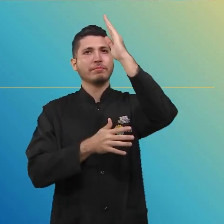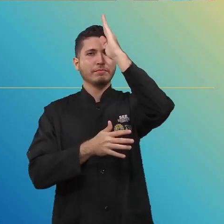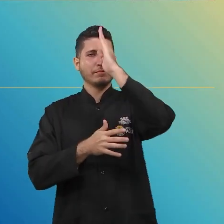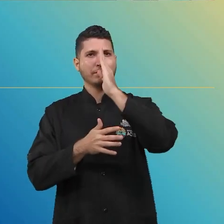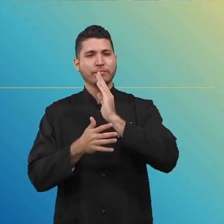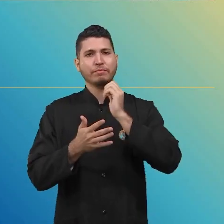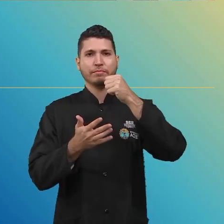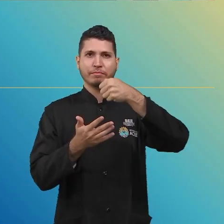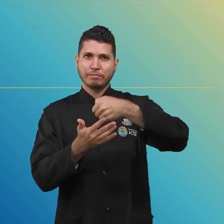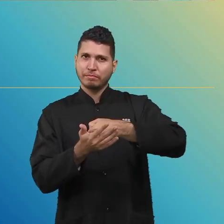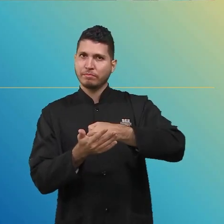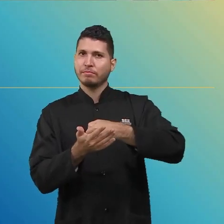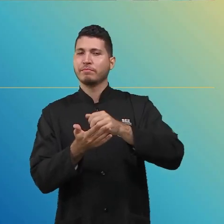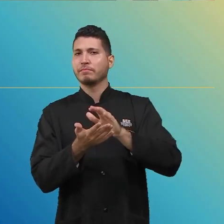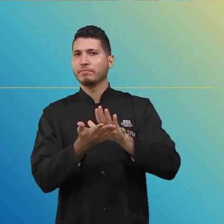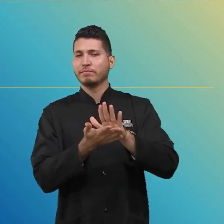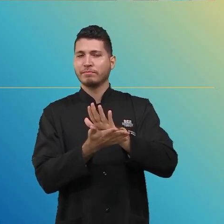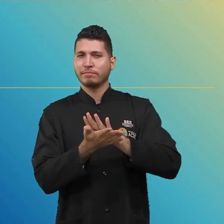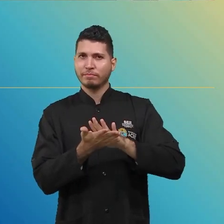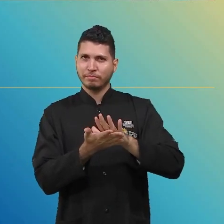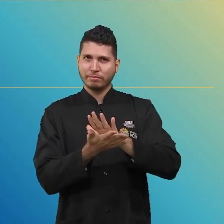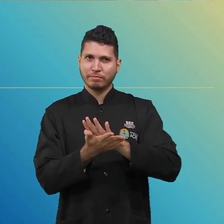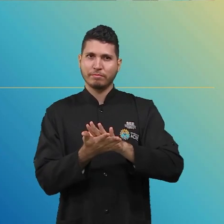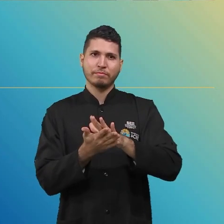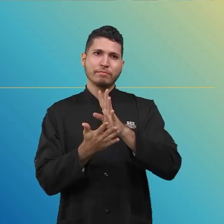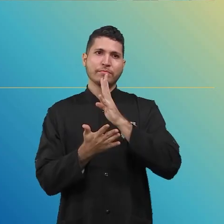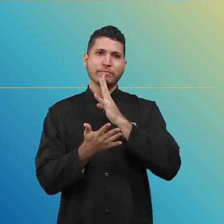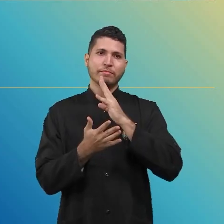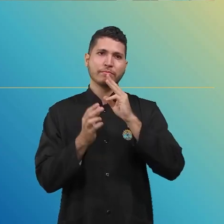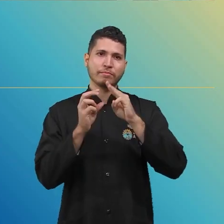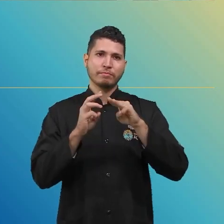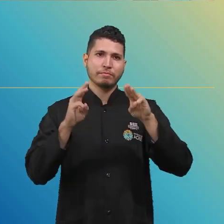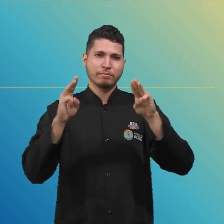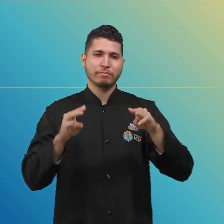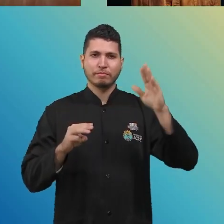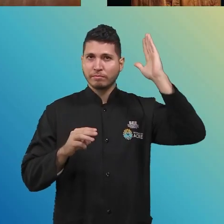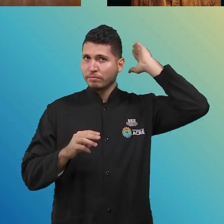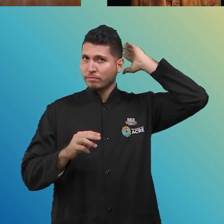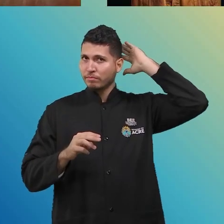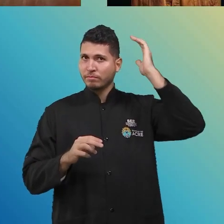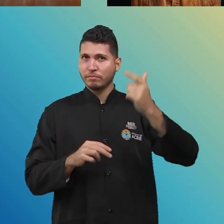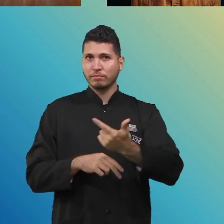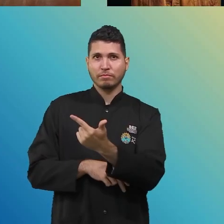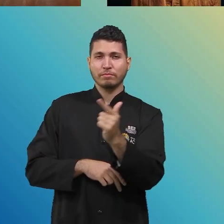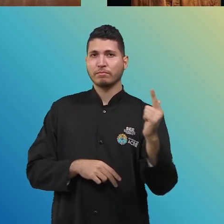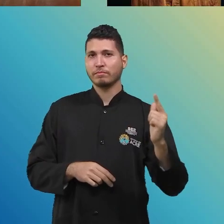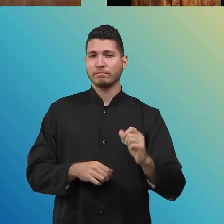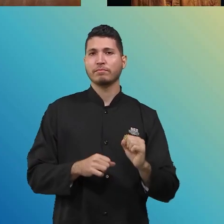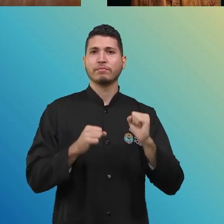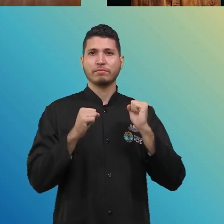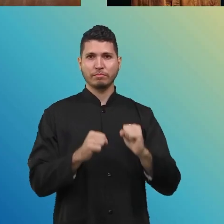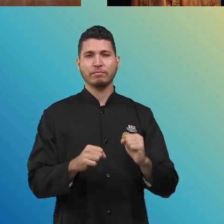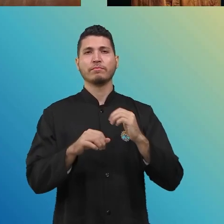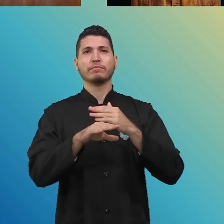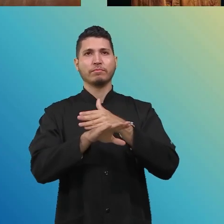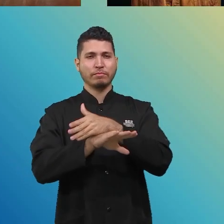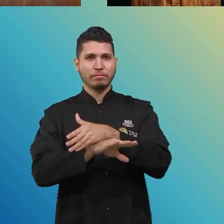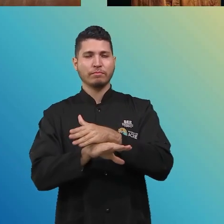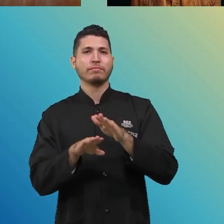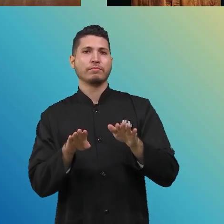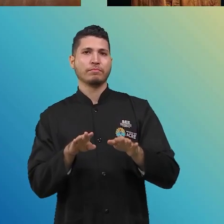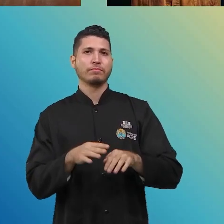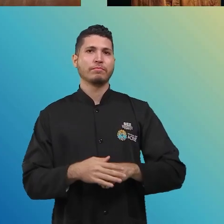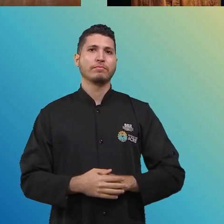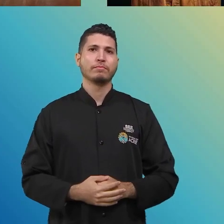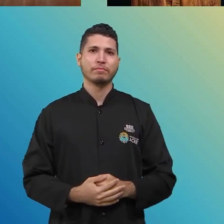pagar passagem, para conhecer o Museu do Marajó lá no Pará e tem os outros, como eu disse, que você pode estar acessando. Então,